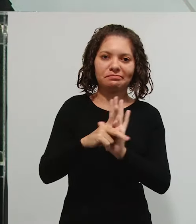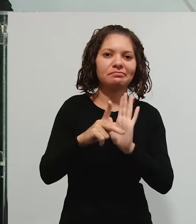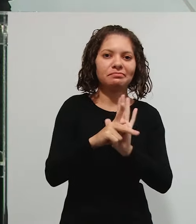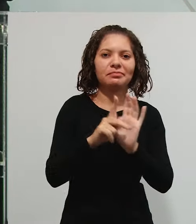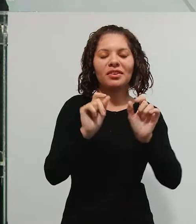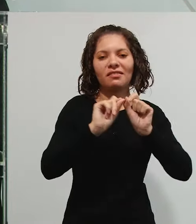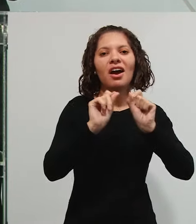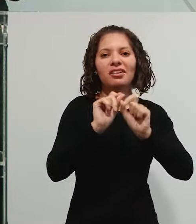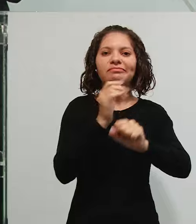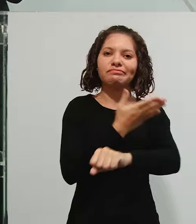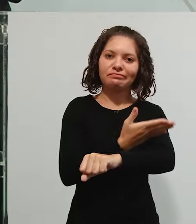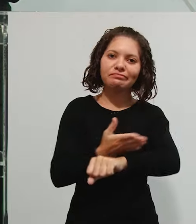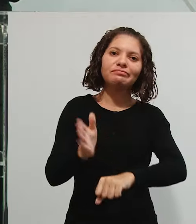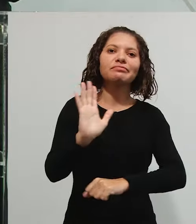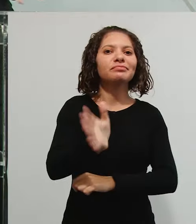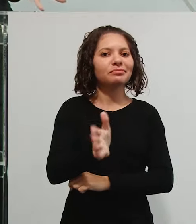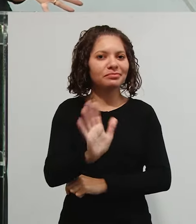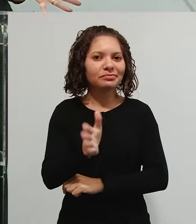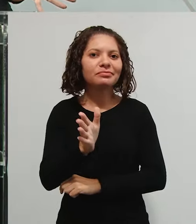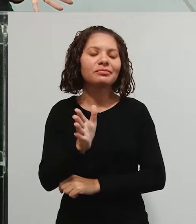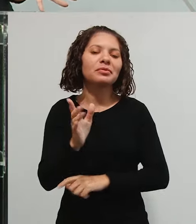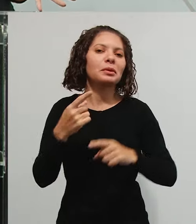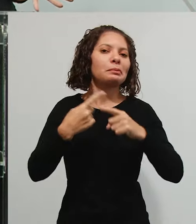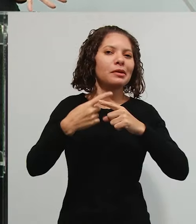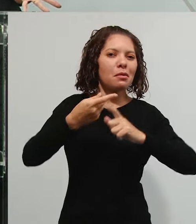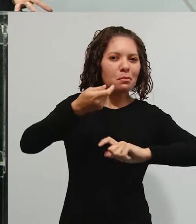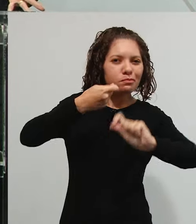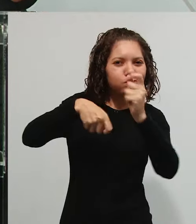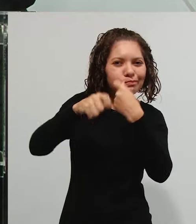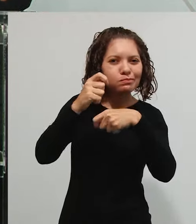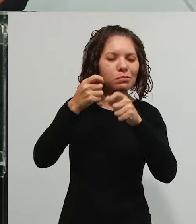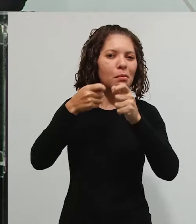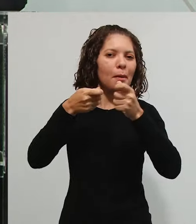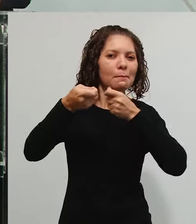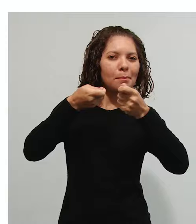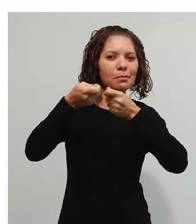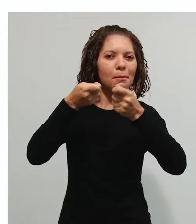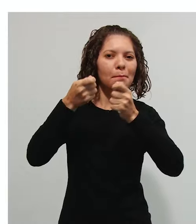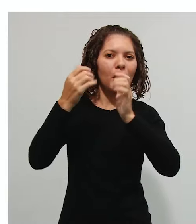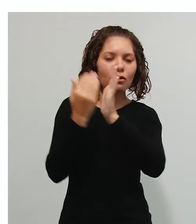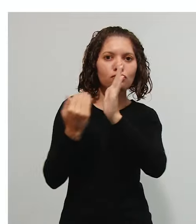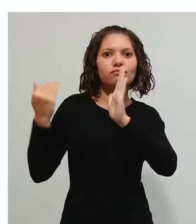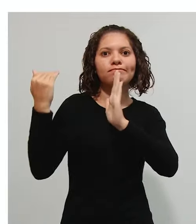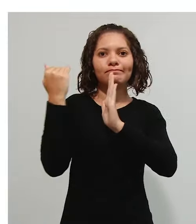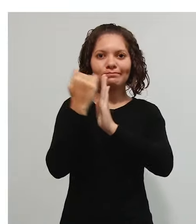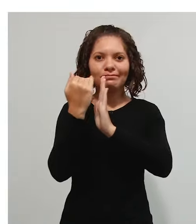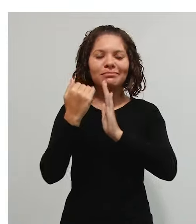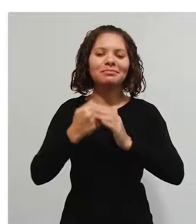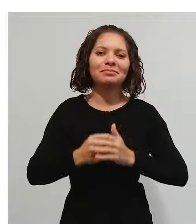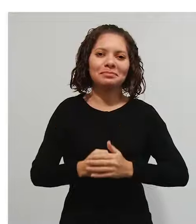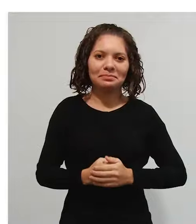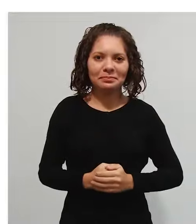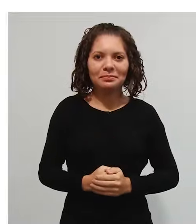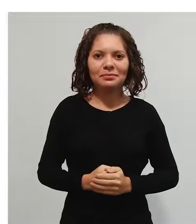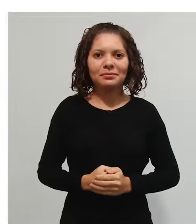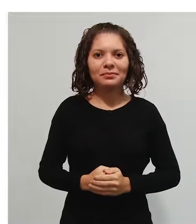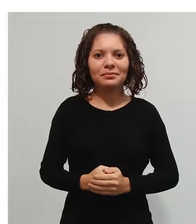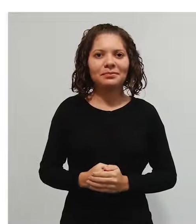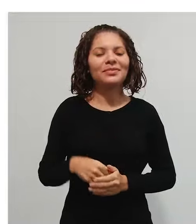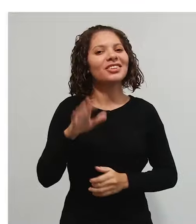é para aquecer a economia quando for necessário Beleza então entendidos essa